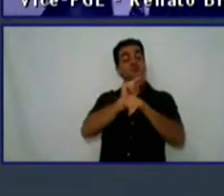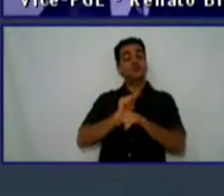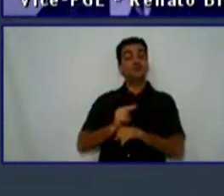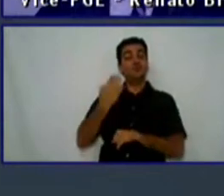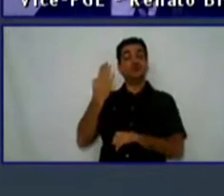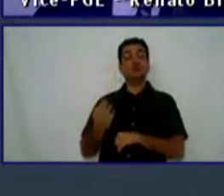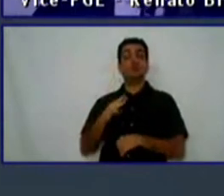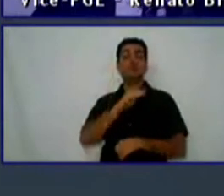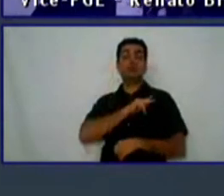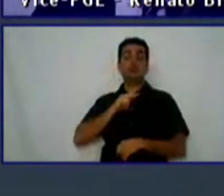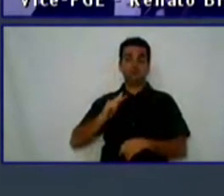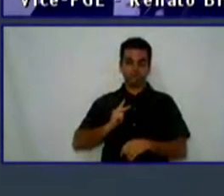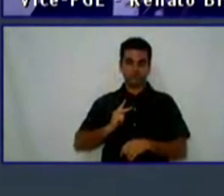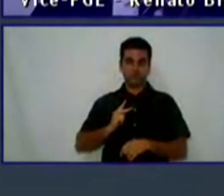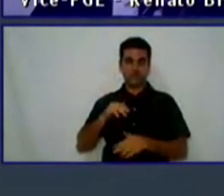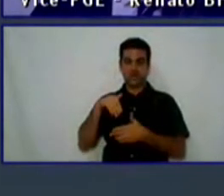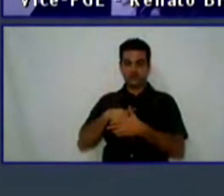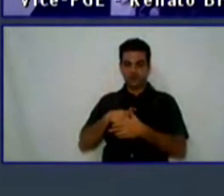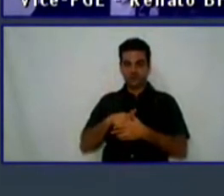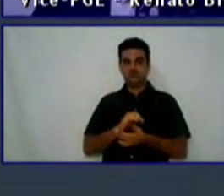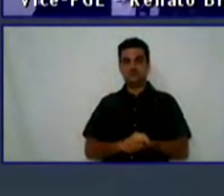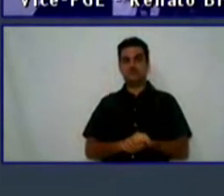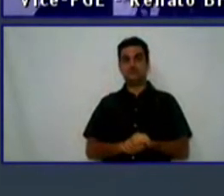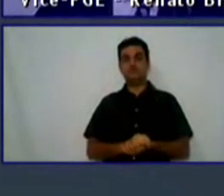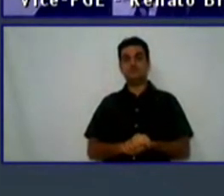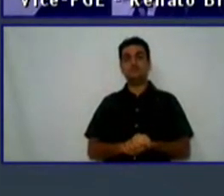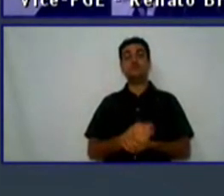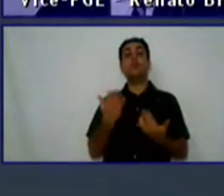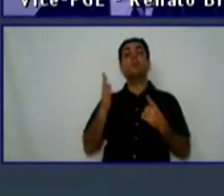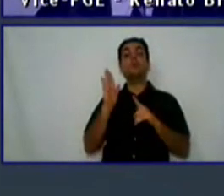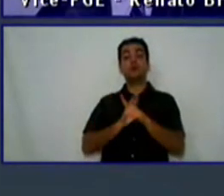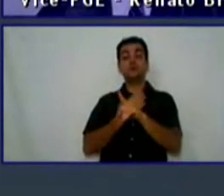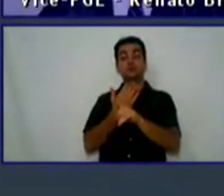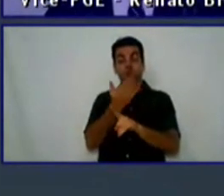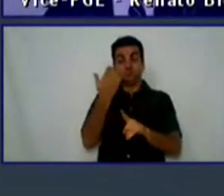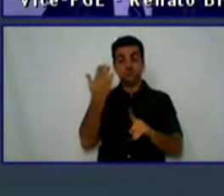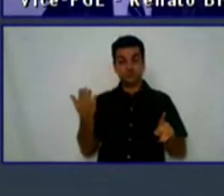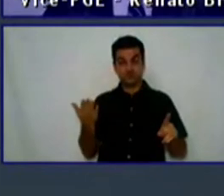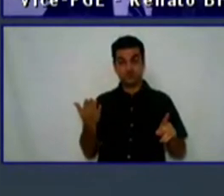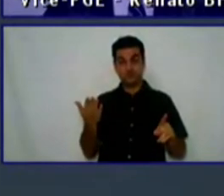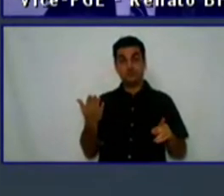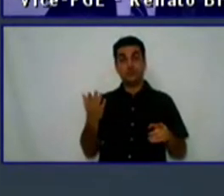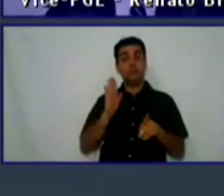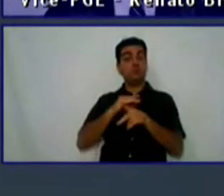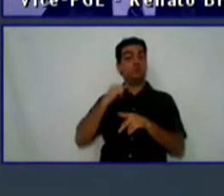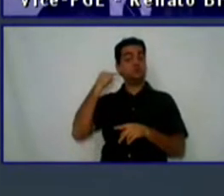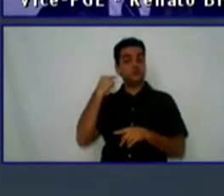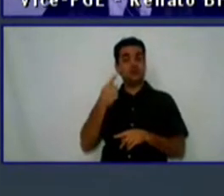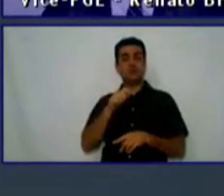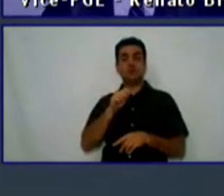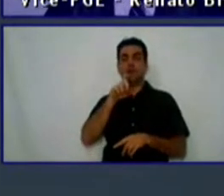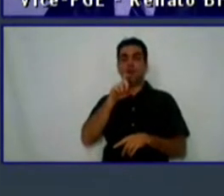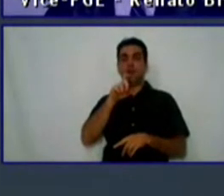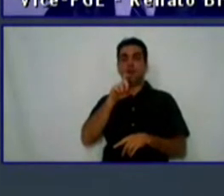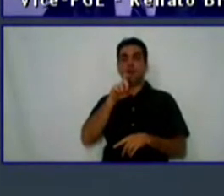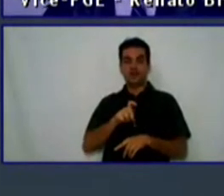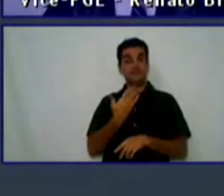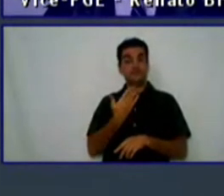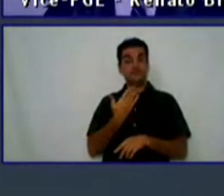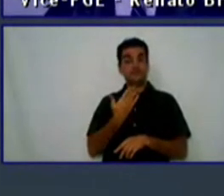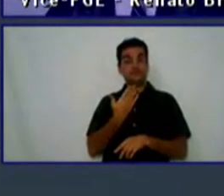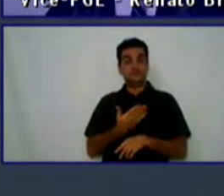pelo Ministério Público Eleitoral. Indago do senhor advogado doutor Alex Barros,